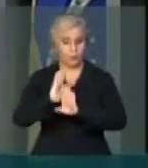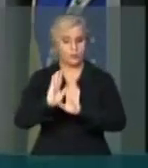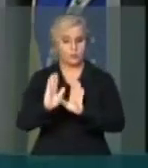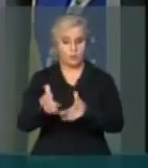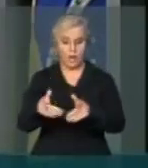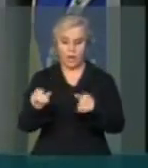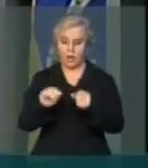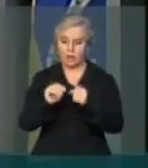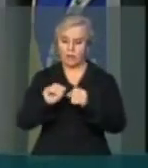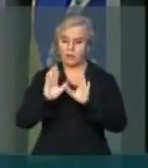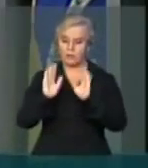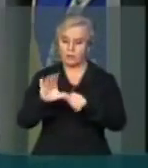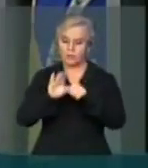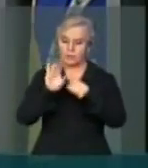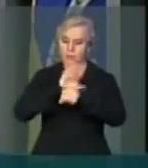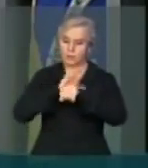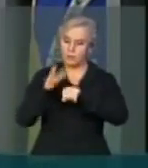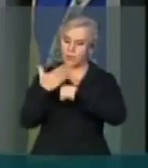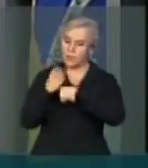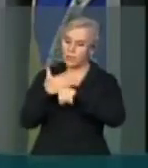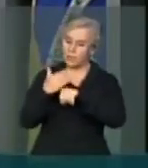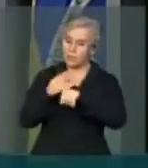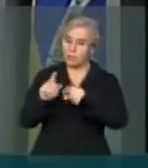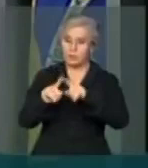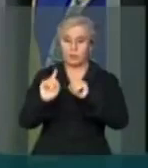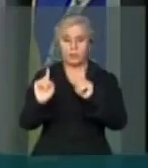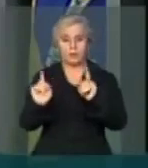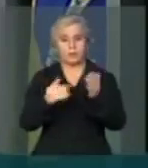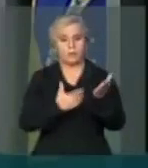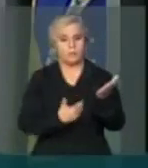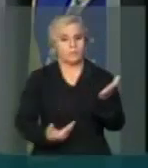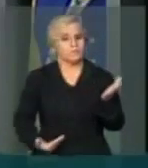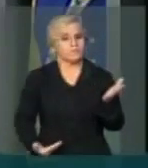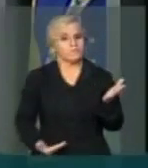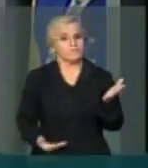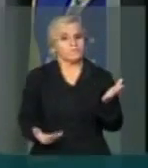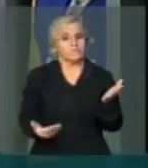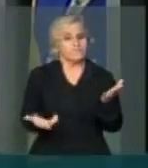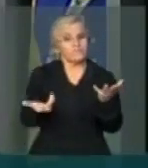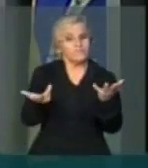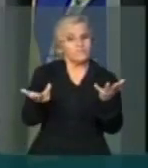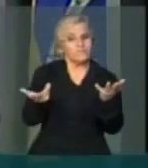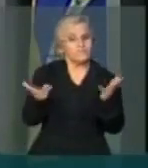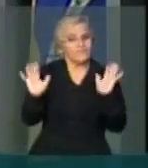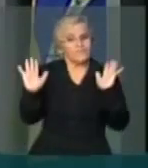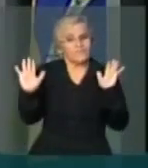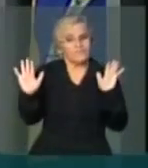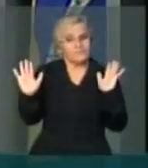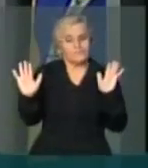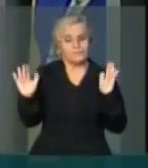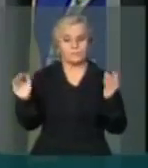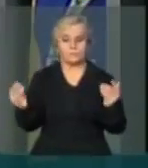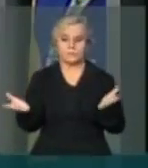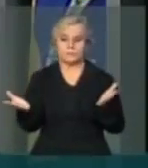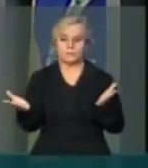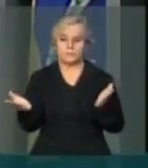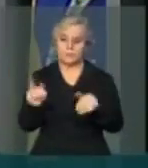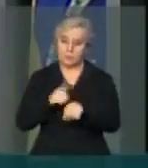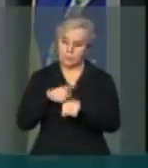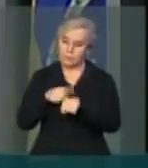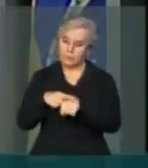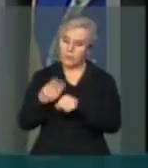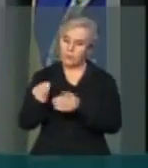fizeram o curso, mas o governador não se mostra sensível. Enquanto isso,